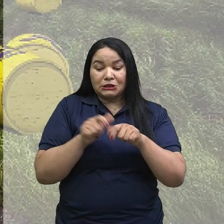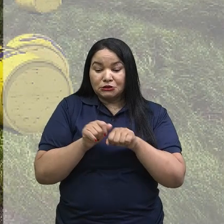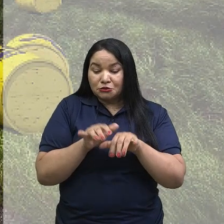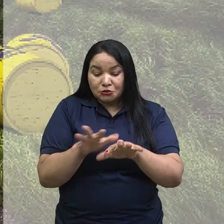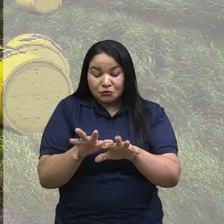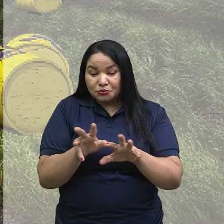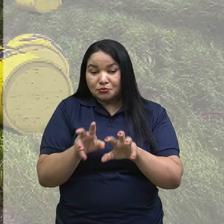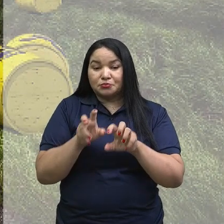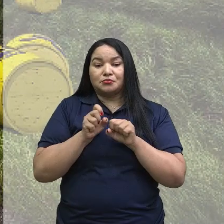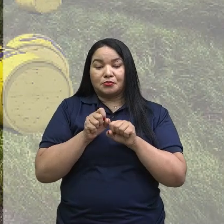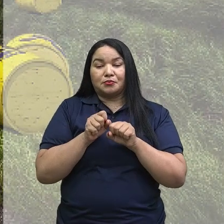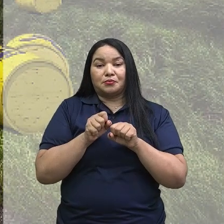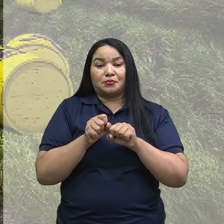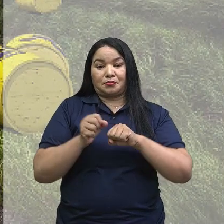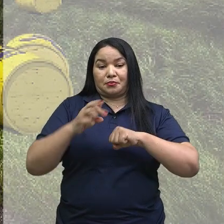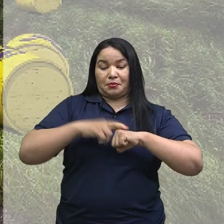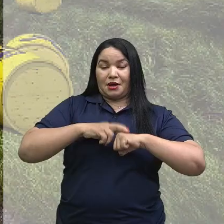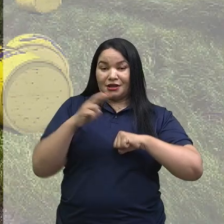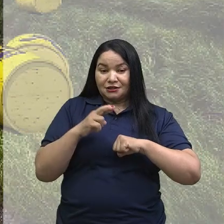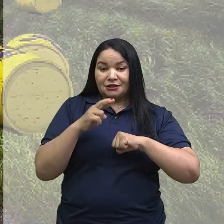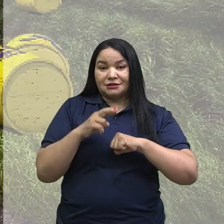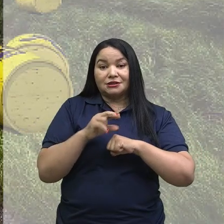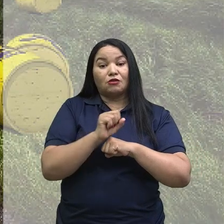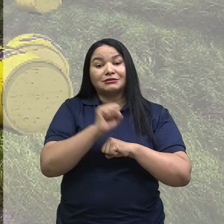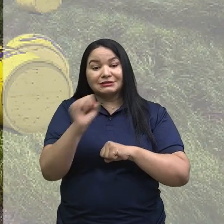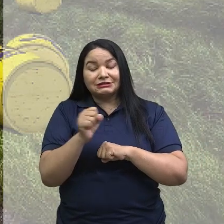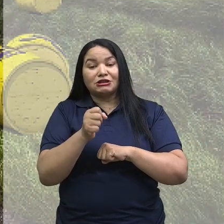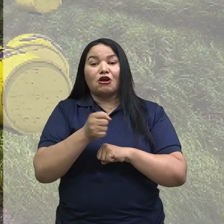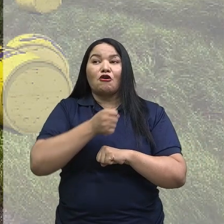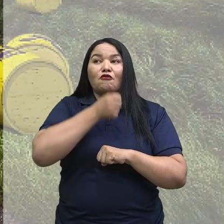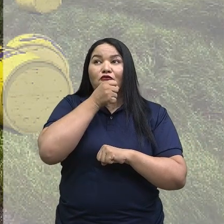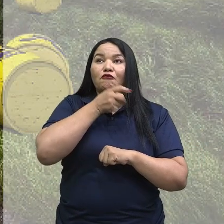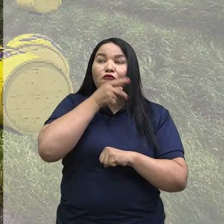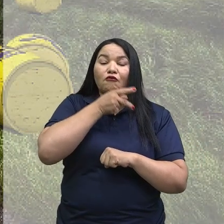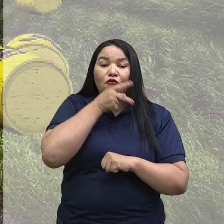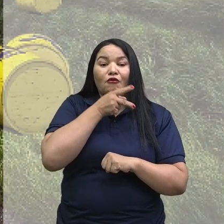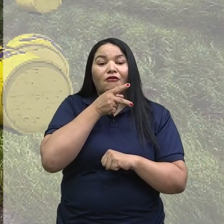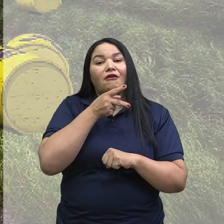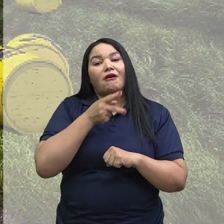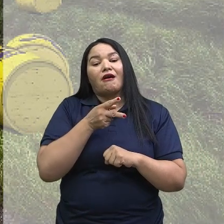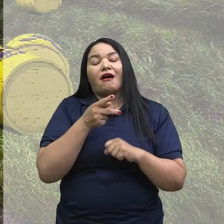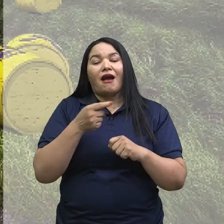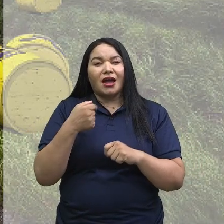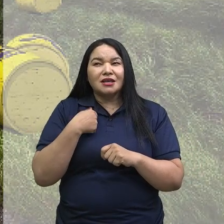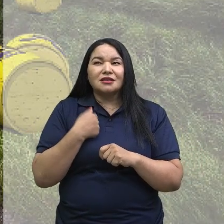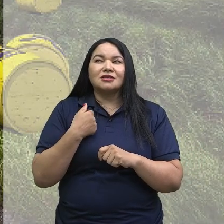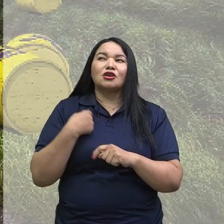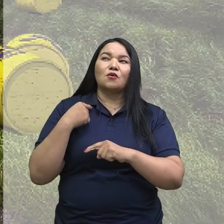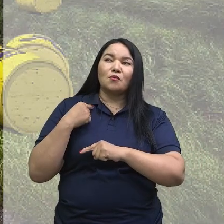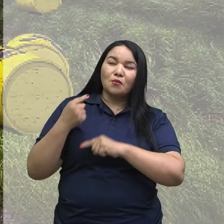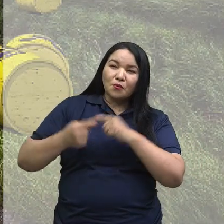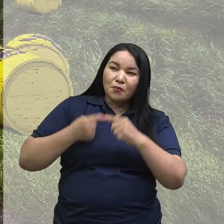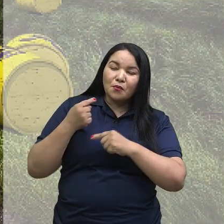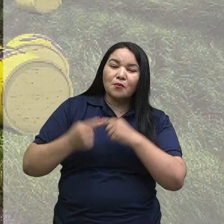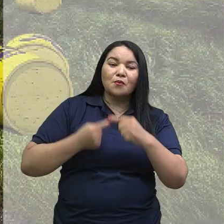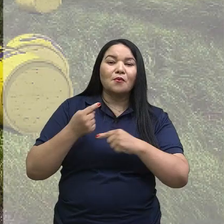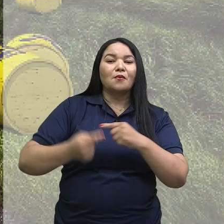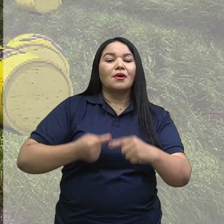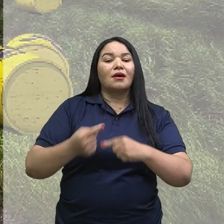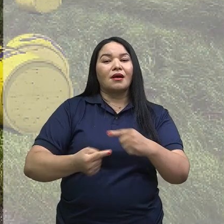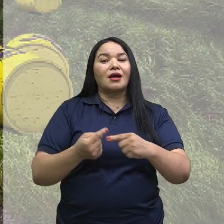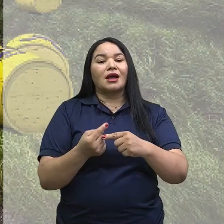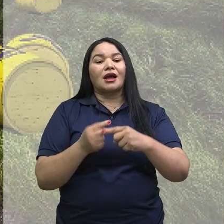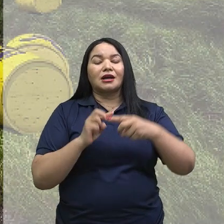um acidente, que a gente tem ali um acidente nuclear, eu posso pegar geneticamente até a